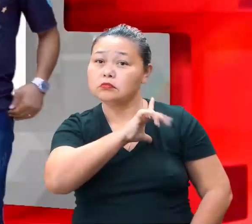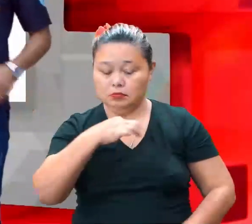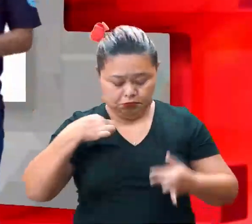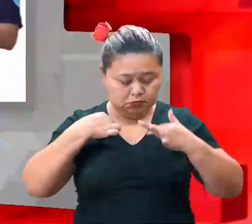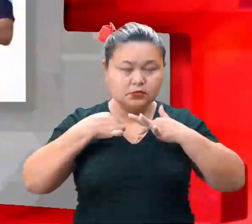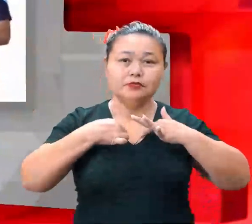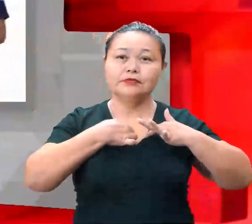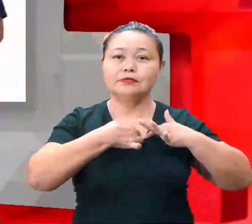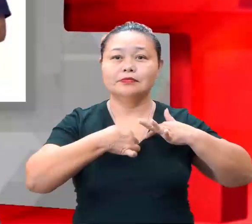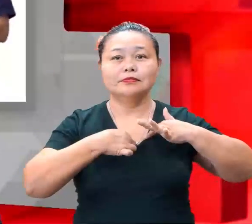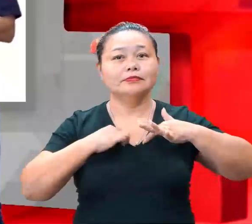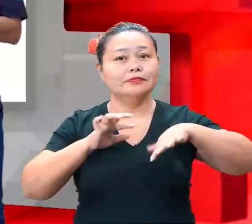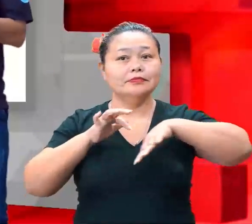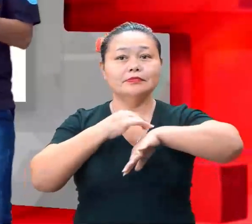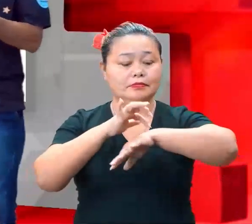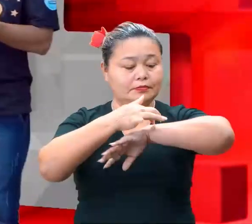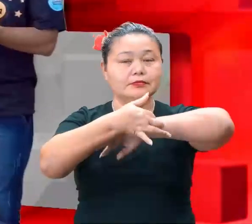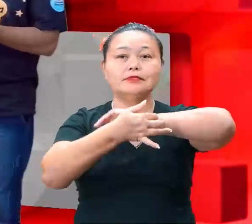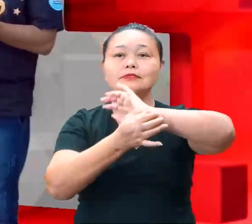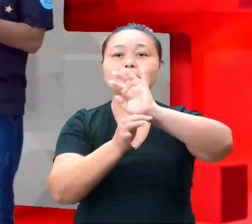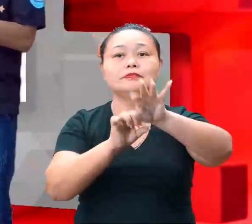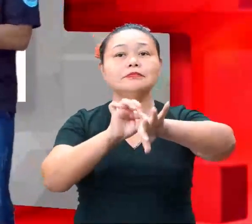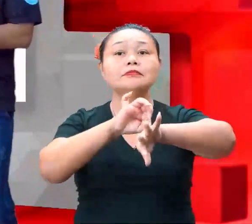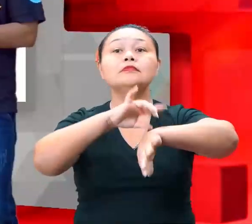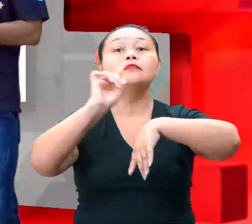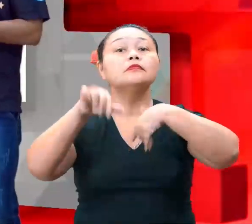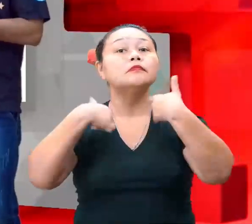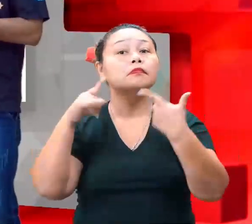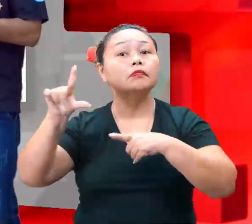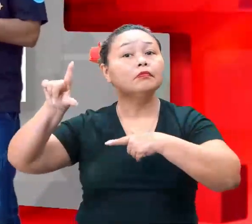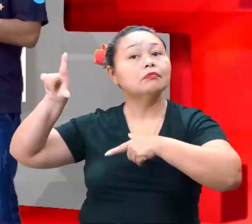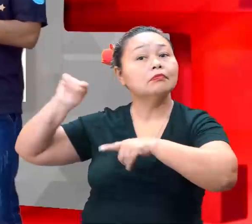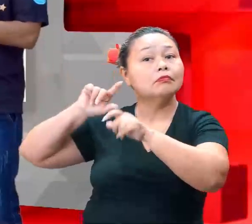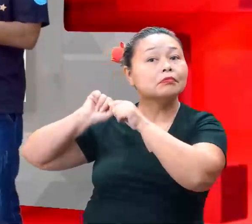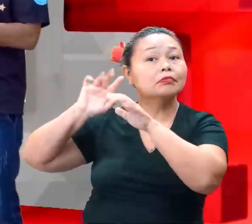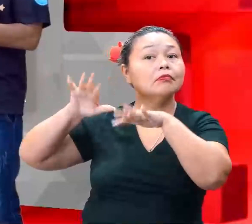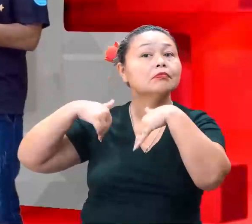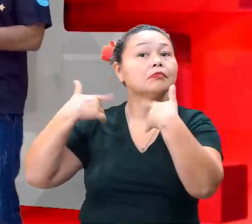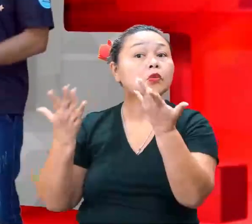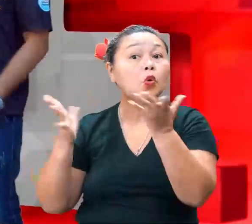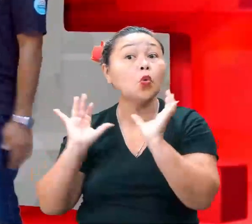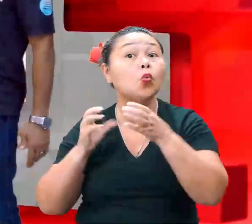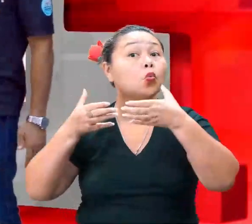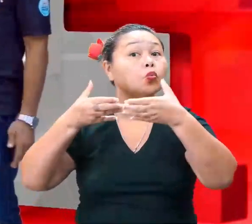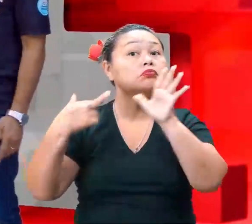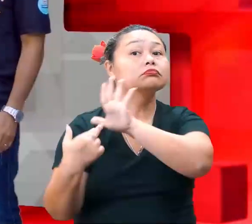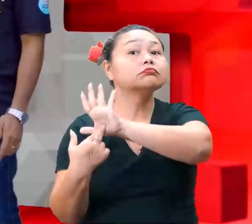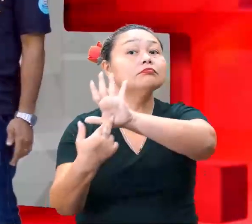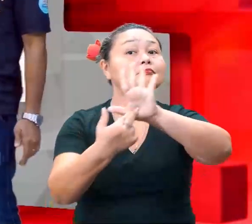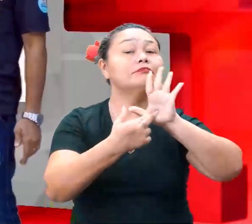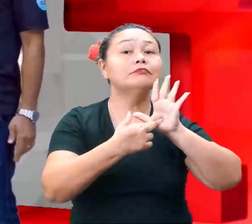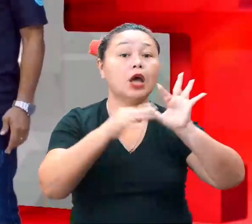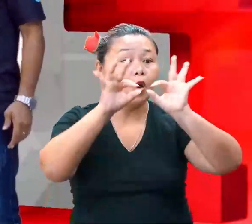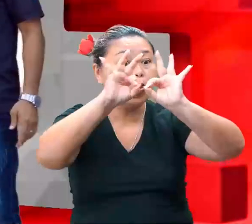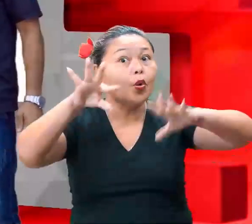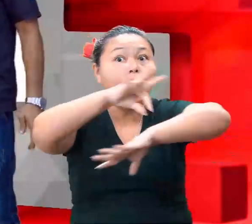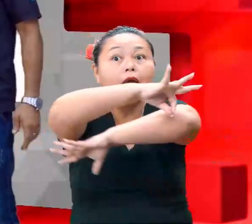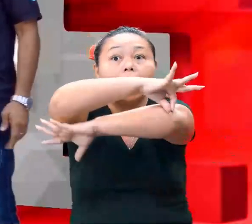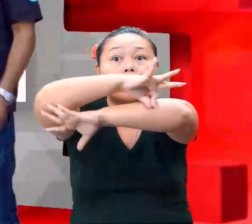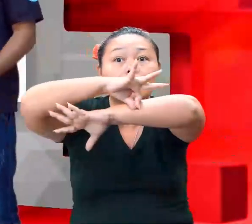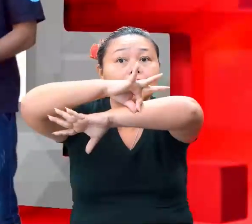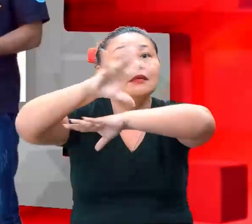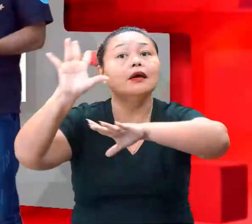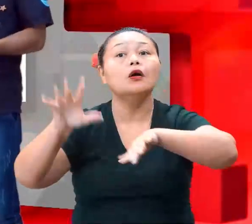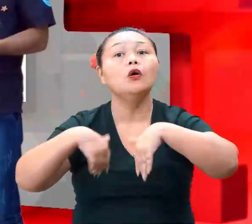mesmo. Pulseira. Então temos essas opções, tá? Ou você vai representar em conjuntos, ou na reta real, ou também